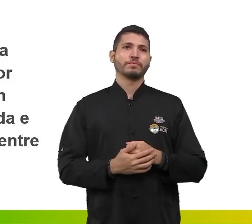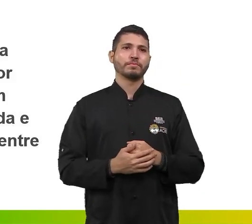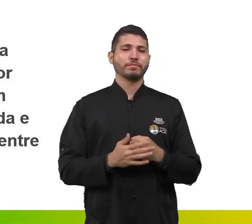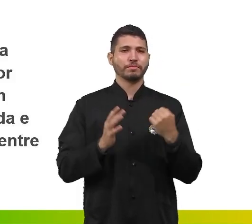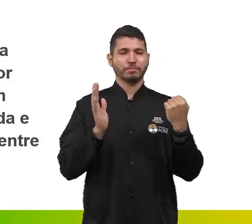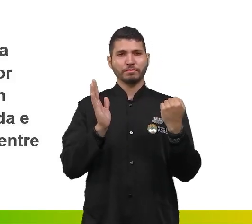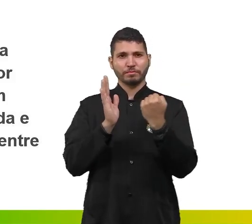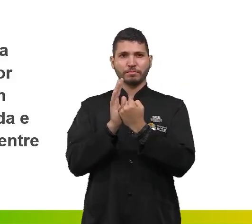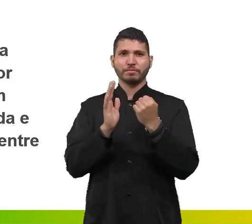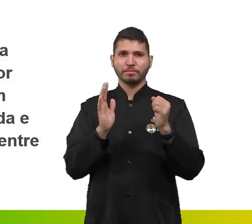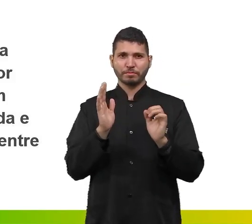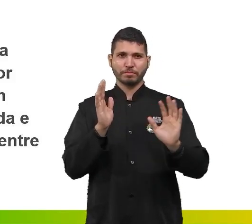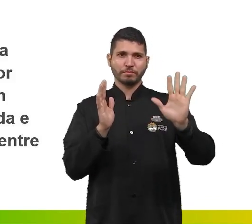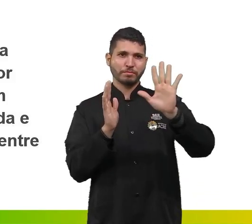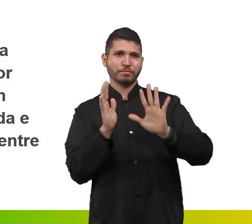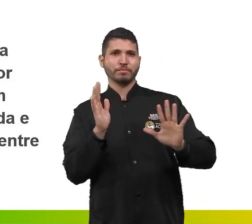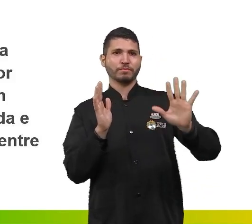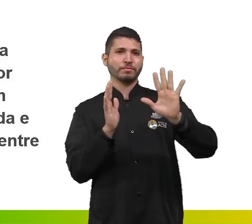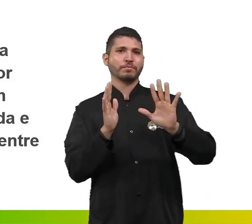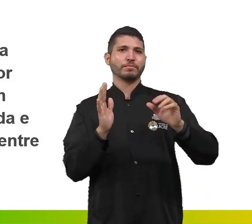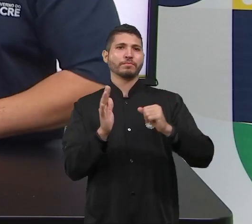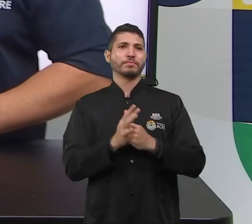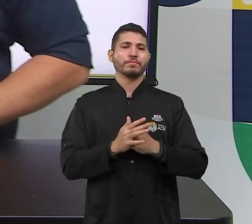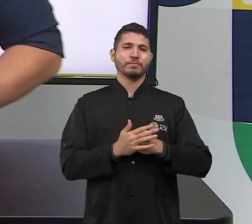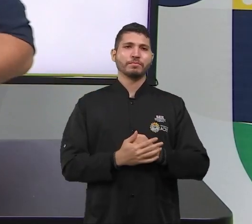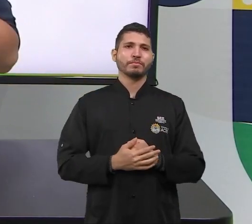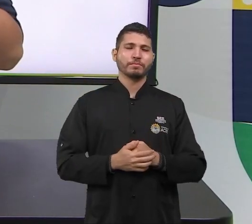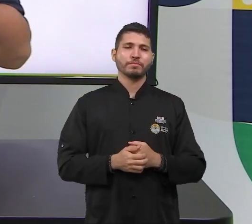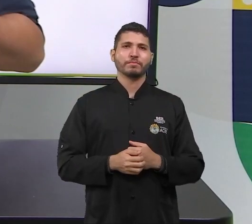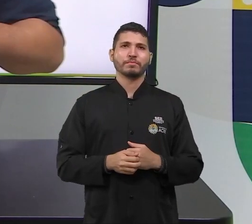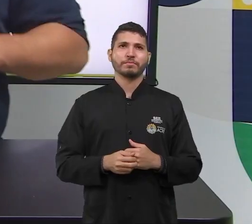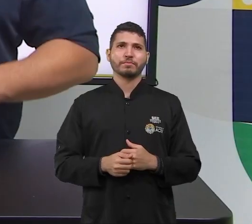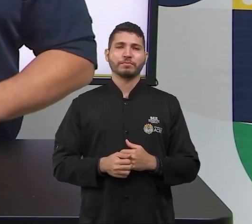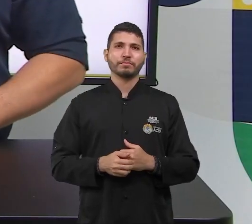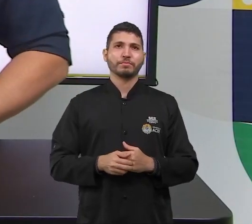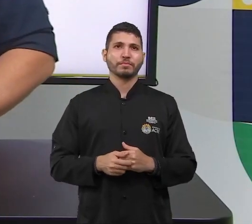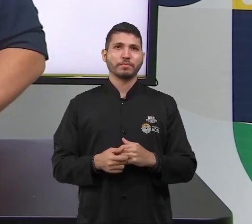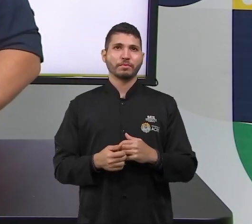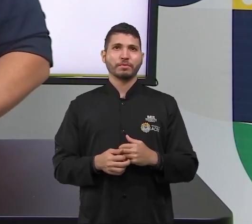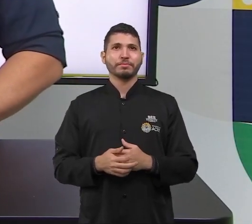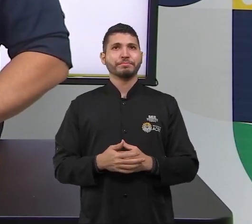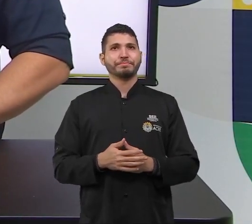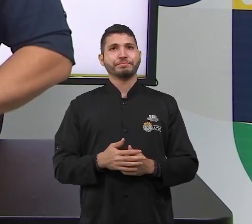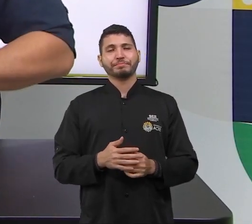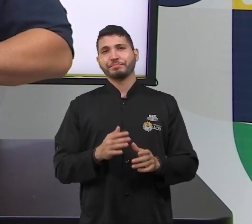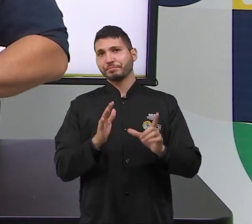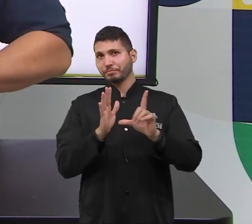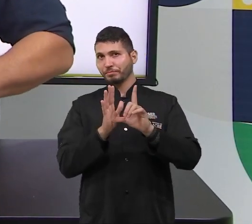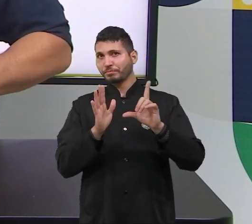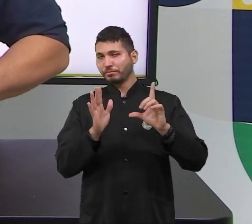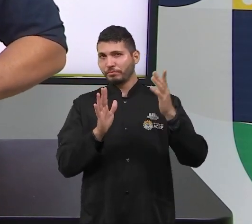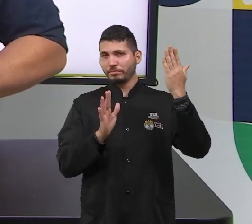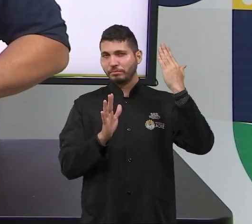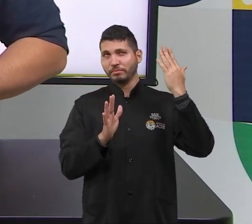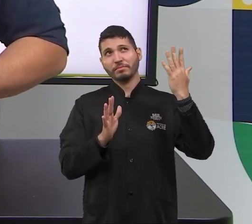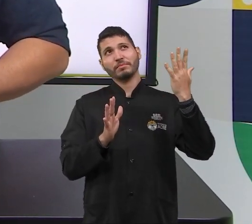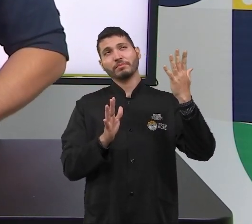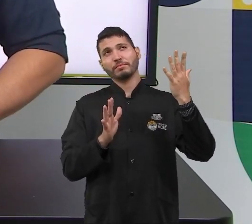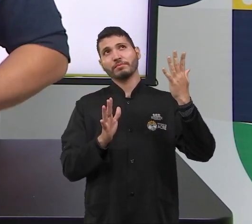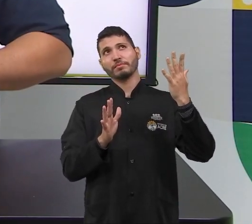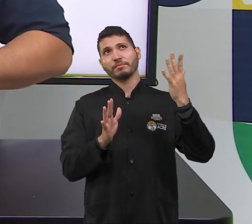uma mesma bandeira. Ou seja, antes disso, lá na Idade Média, cada